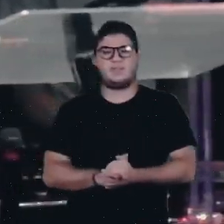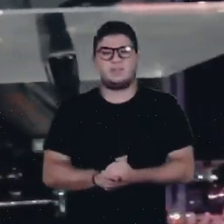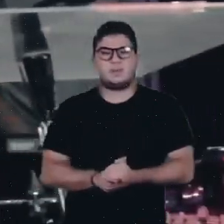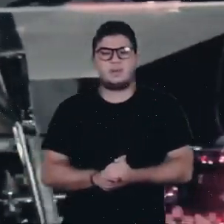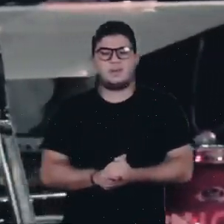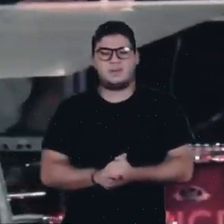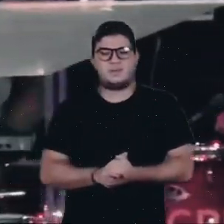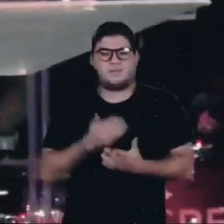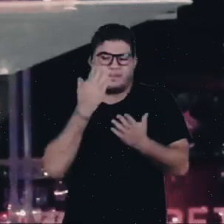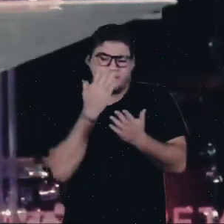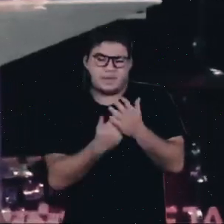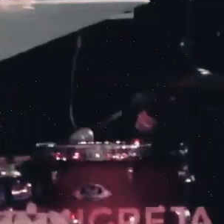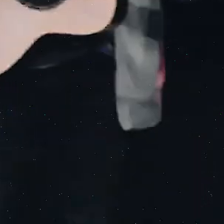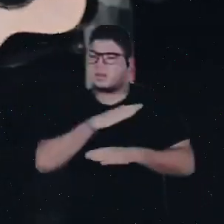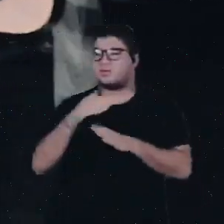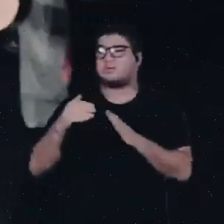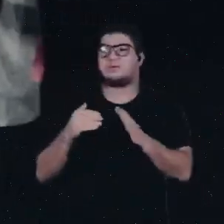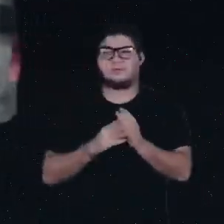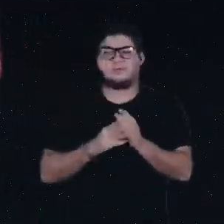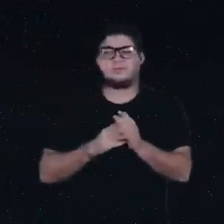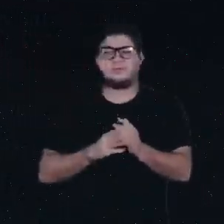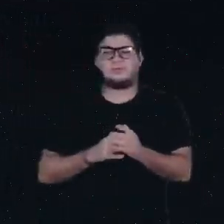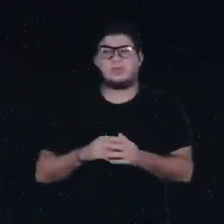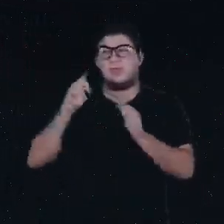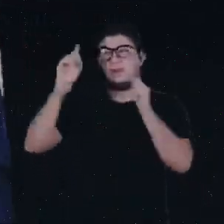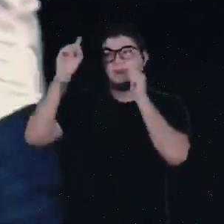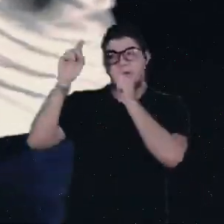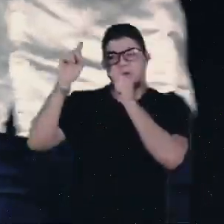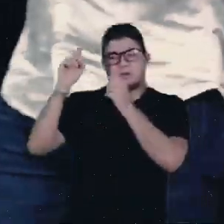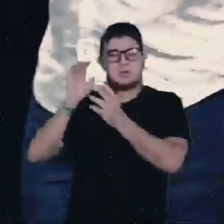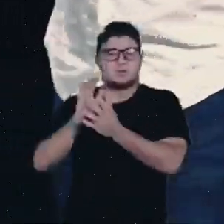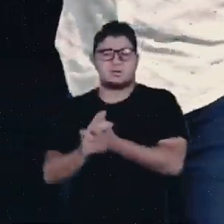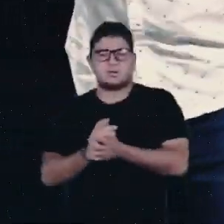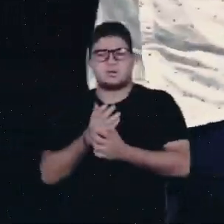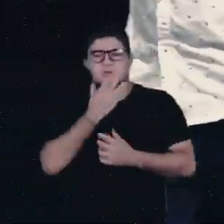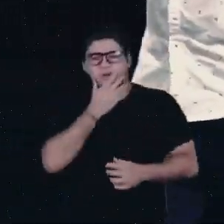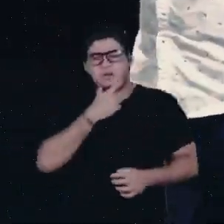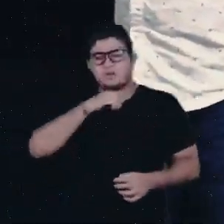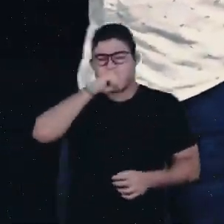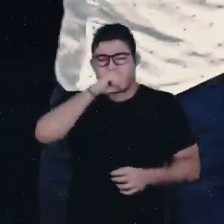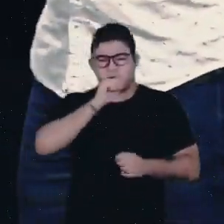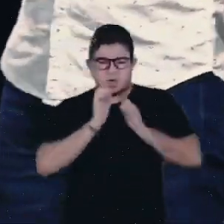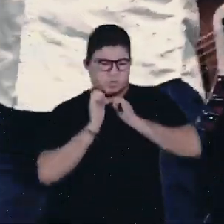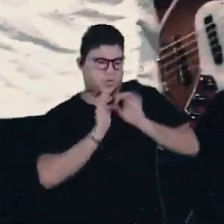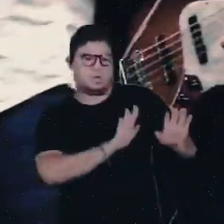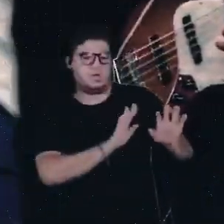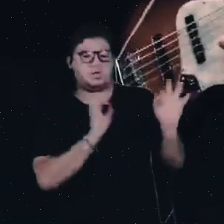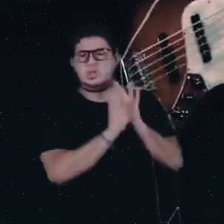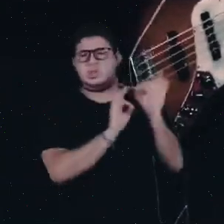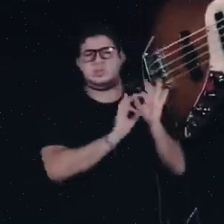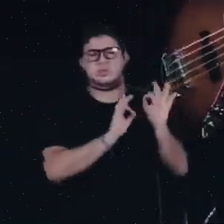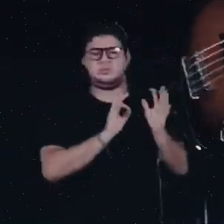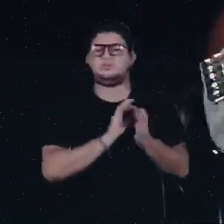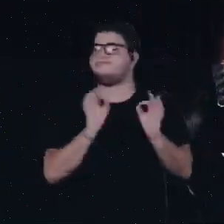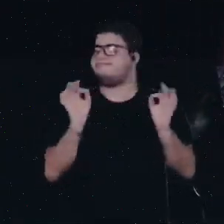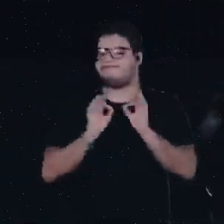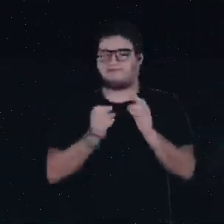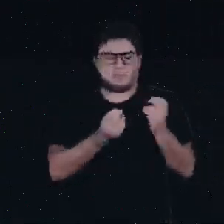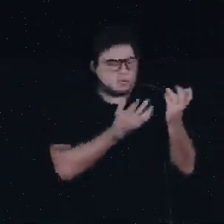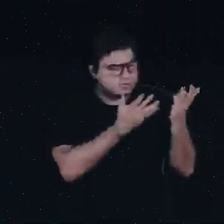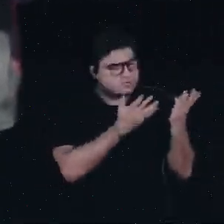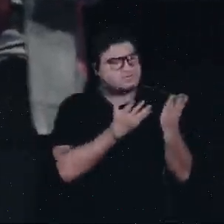perdeu tudo. Mas o pai disse: não, não vem não, sai de perto de mim. Não. Sabe o que, é que ele fez? Vem,